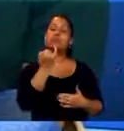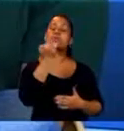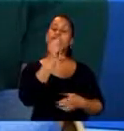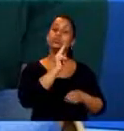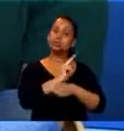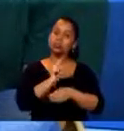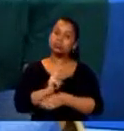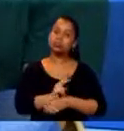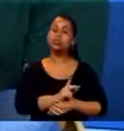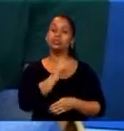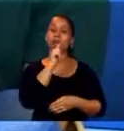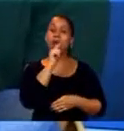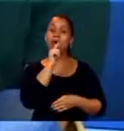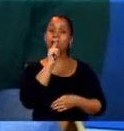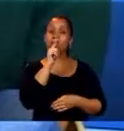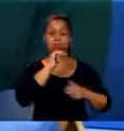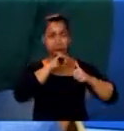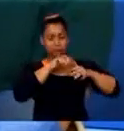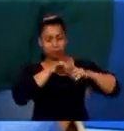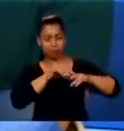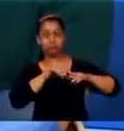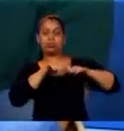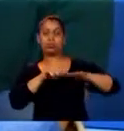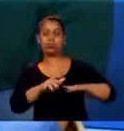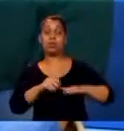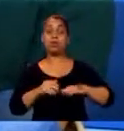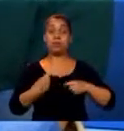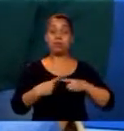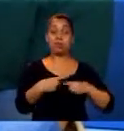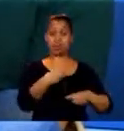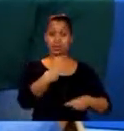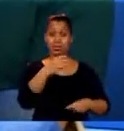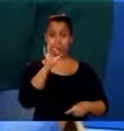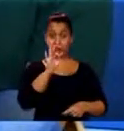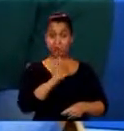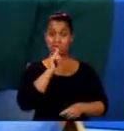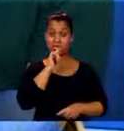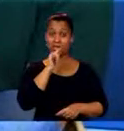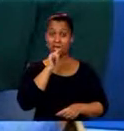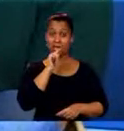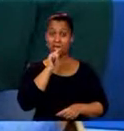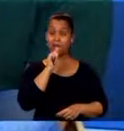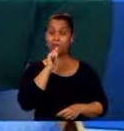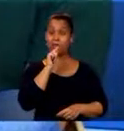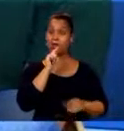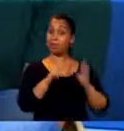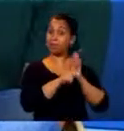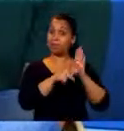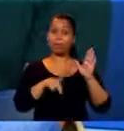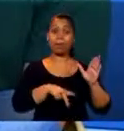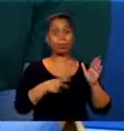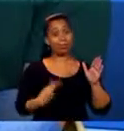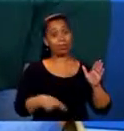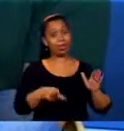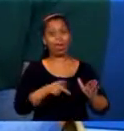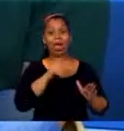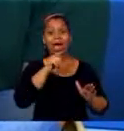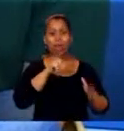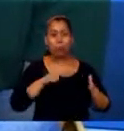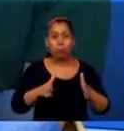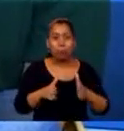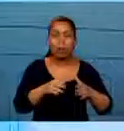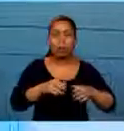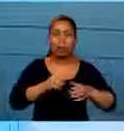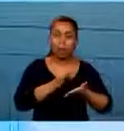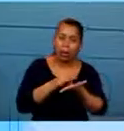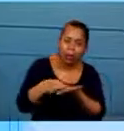de proteger os mananciais. 30% da água, quando se abre a torneira, é da represa municipal. E de